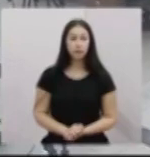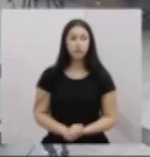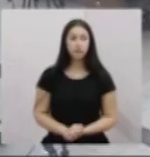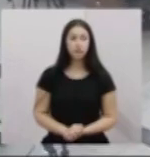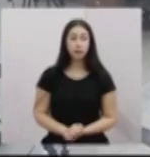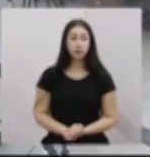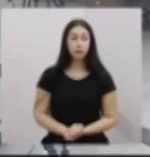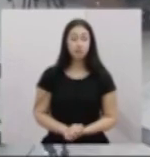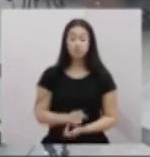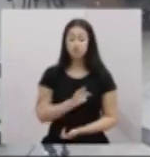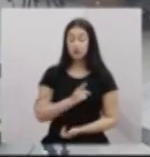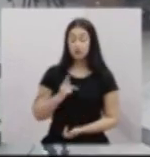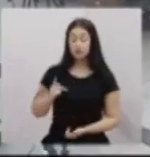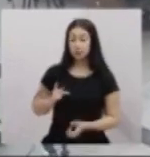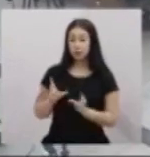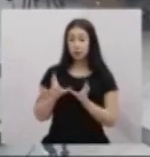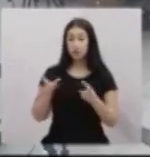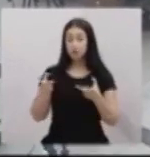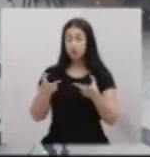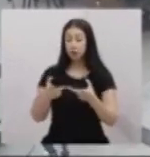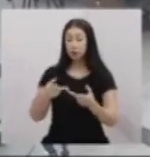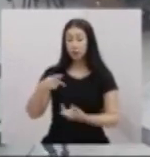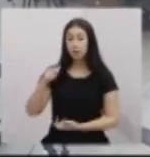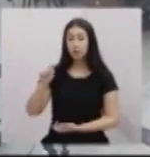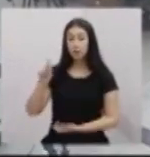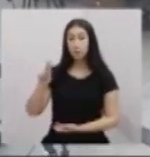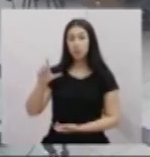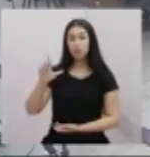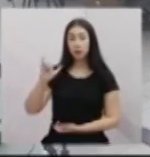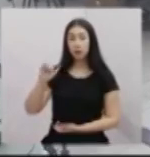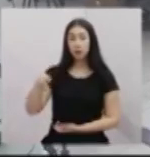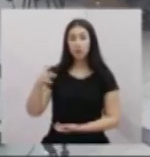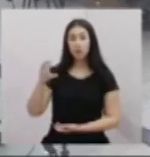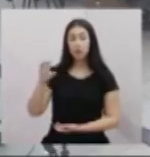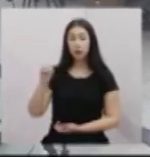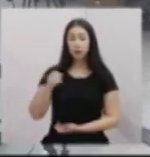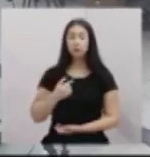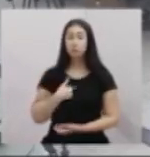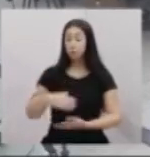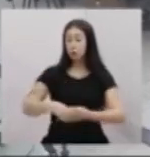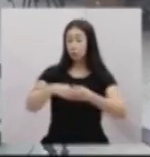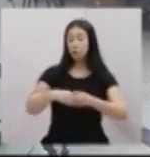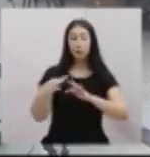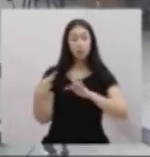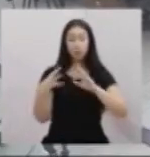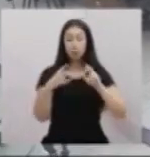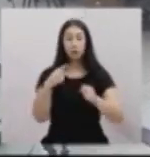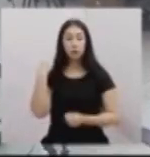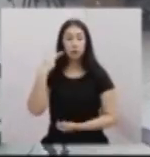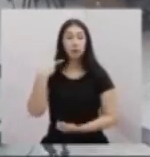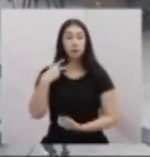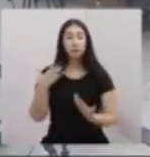Excelentíssimo senhor presidente, vereador Paulinho dos Condutores, na pessoa de quem cumprimento todos os vereadores desta